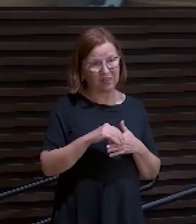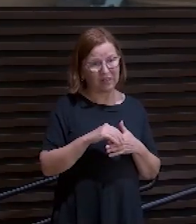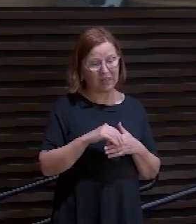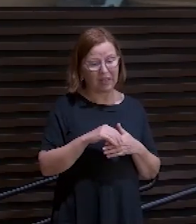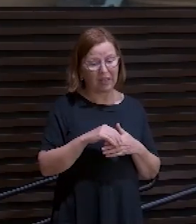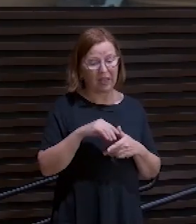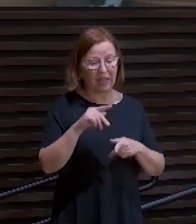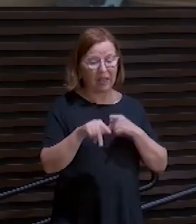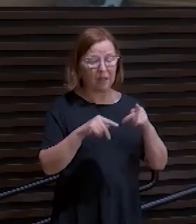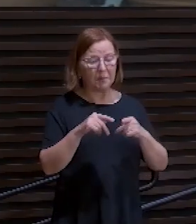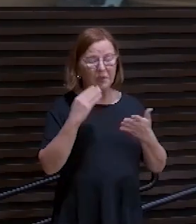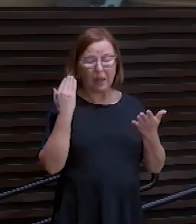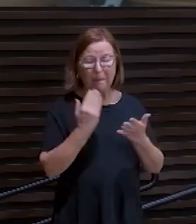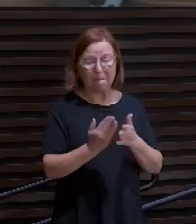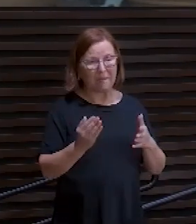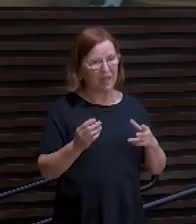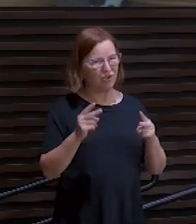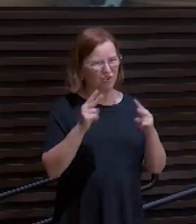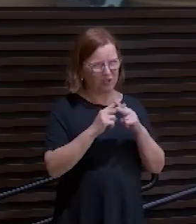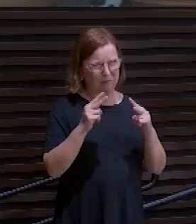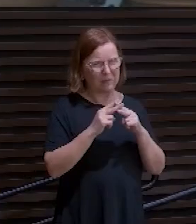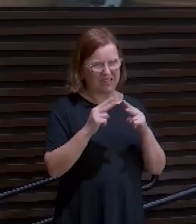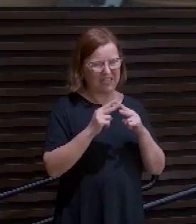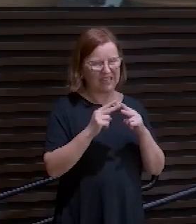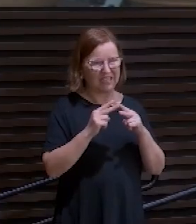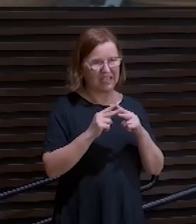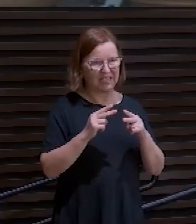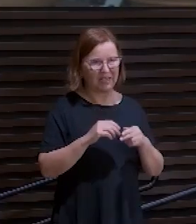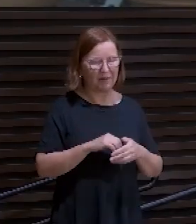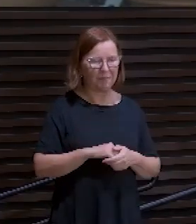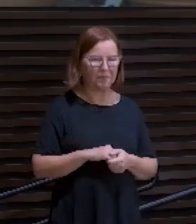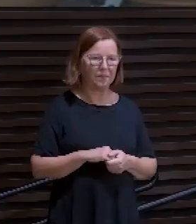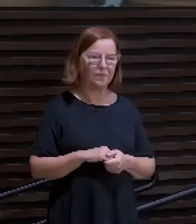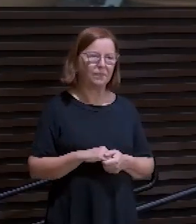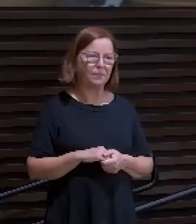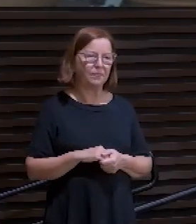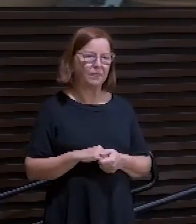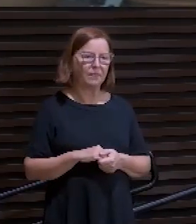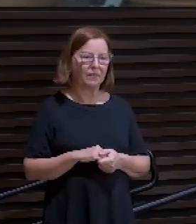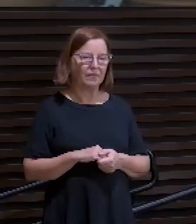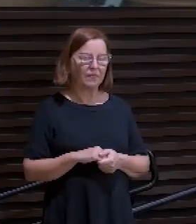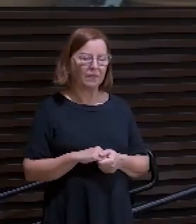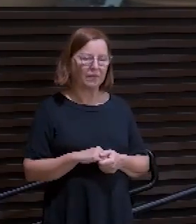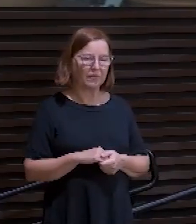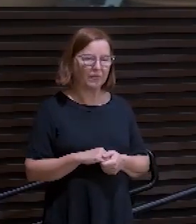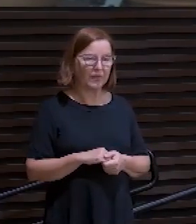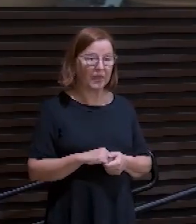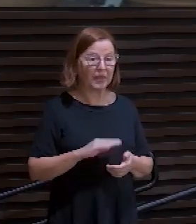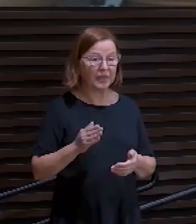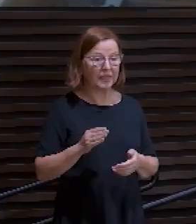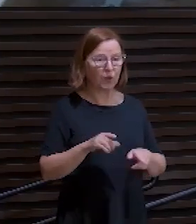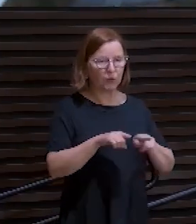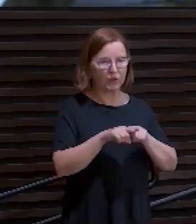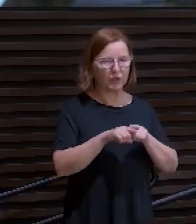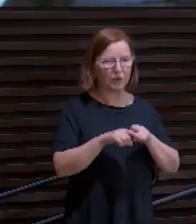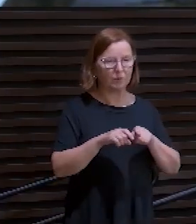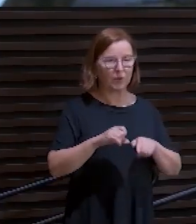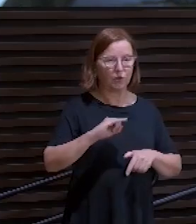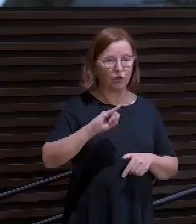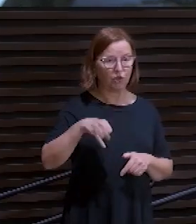Maior, menor, isso não importa. Nós somos homens honestos. Não queremos o teu dinheiro.